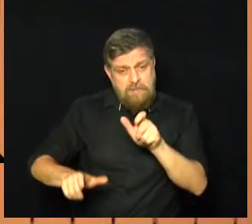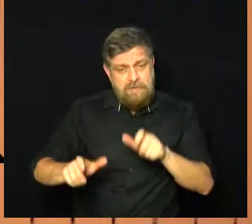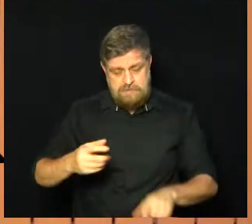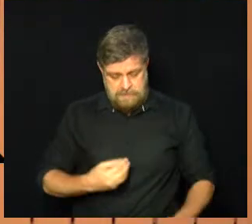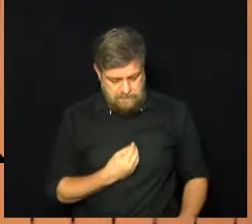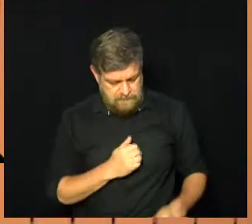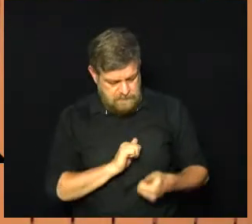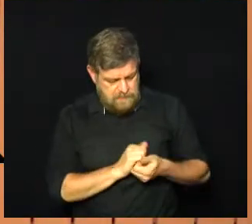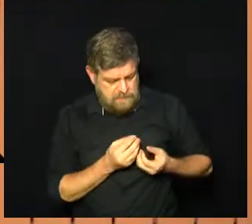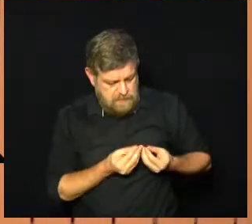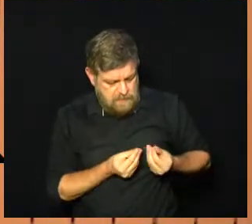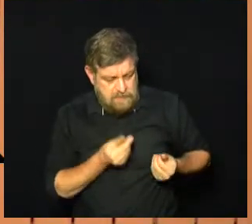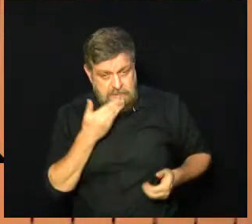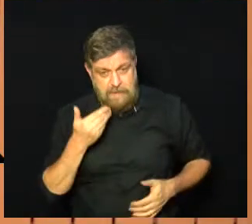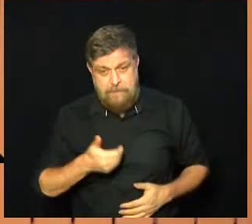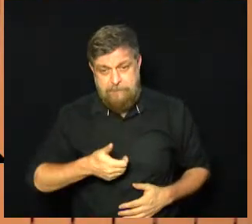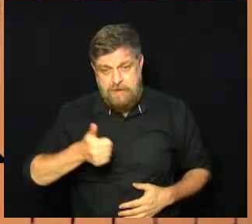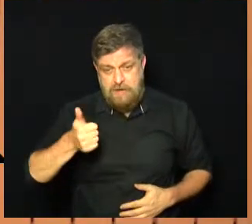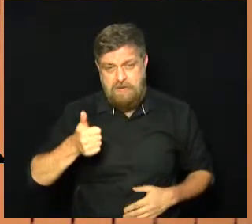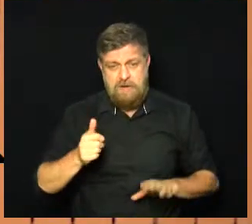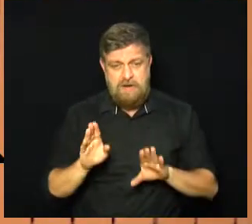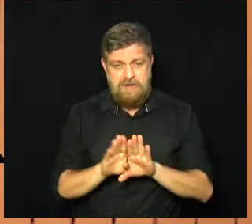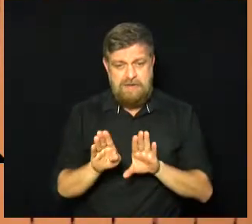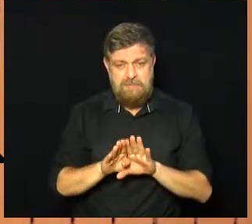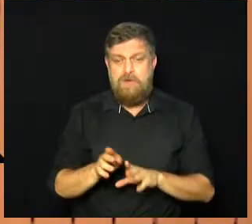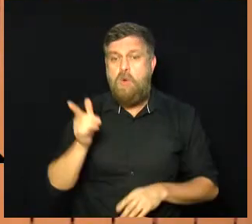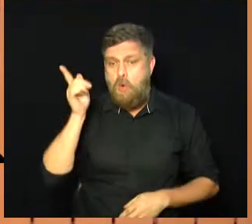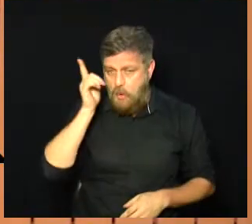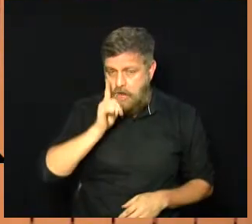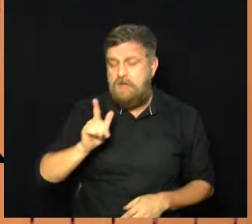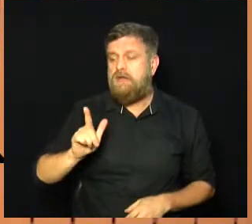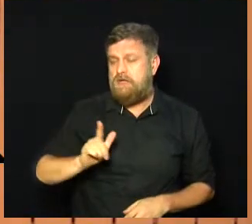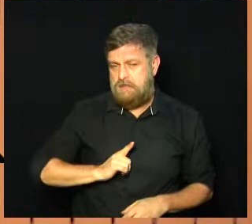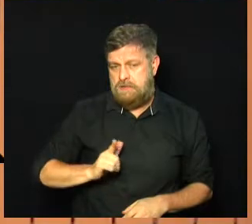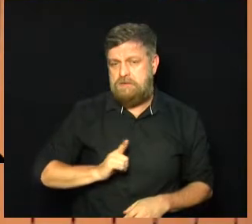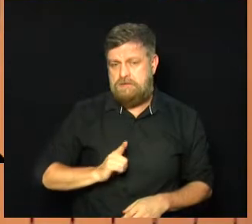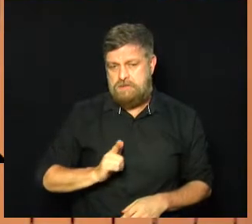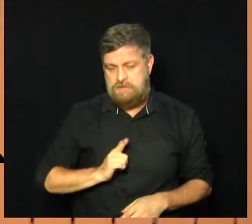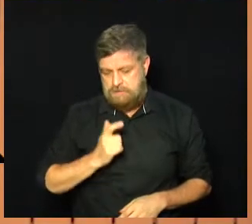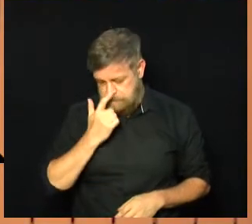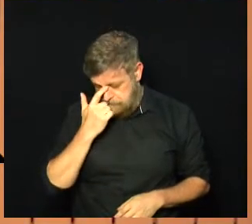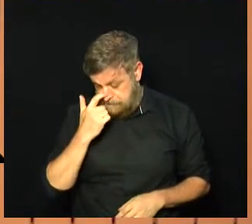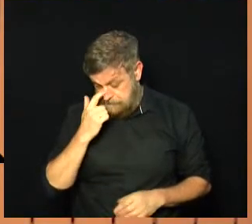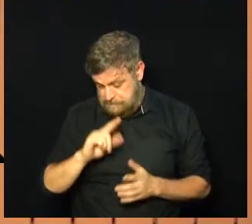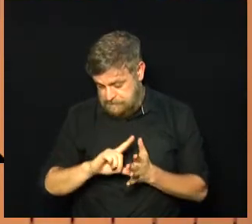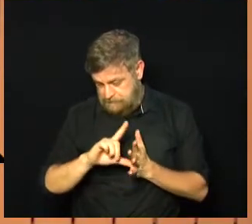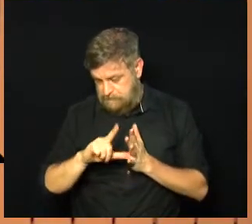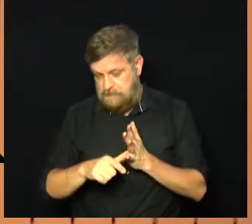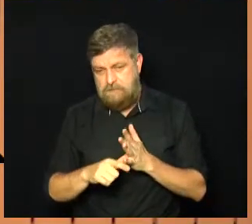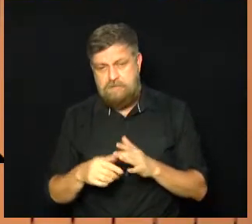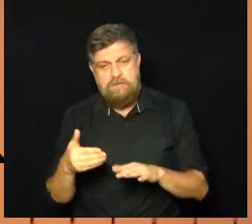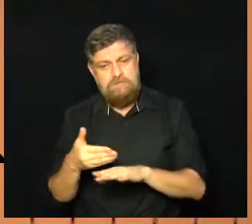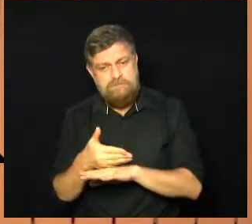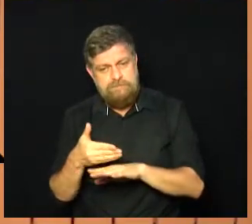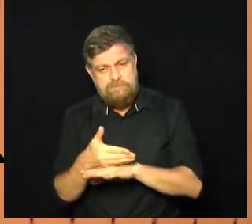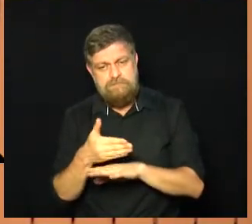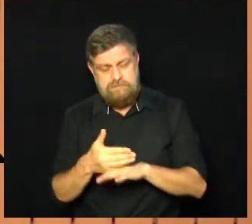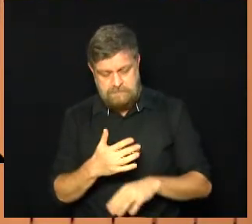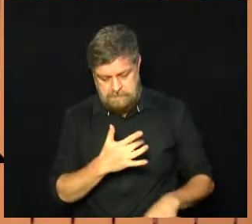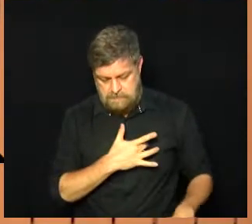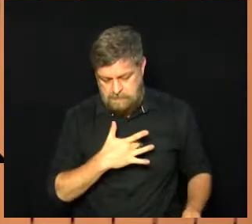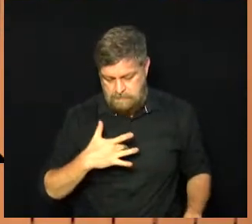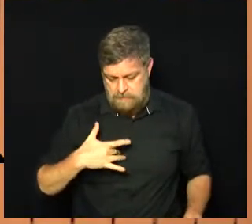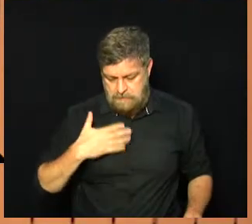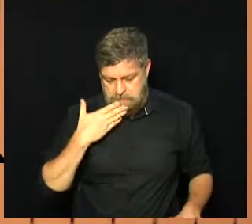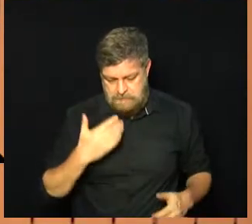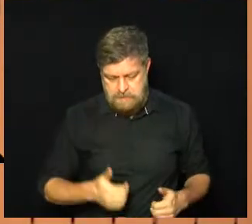melhor, inclusive, conseguiam ter um acesso posteriormente, né, à saúde um pouco